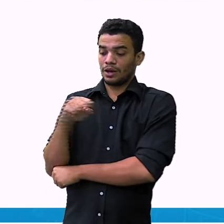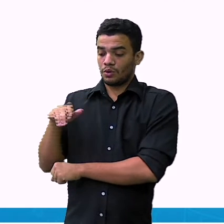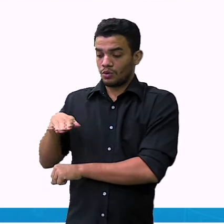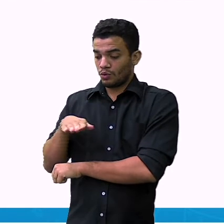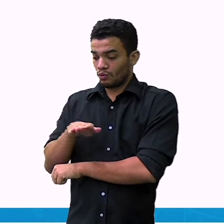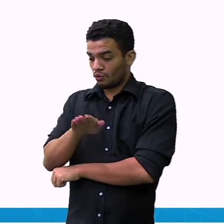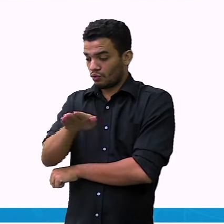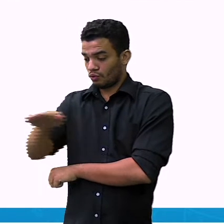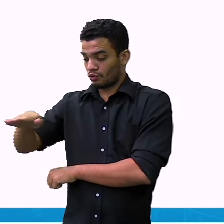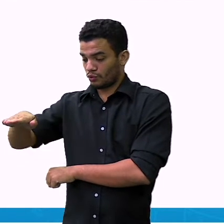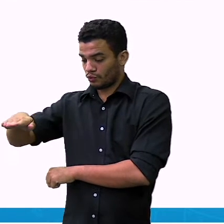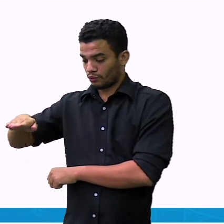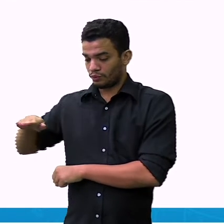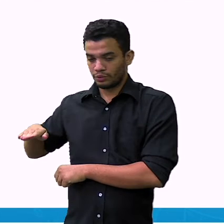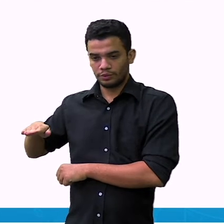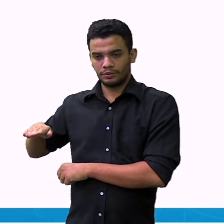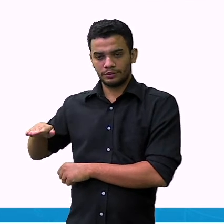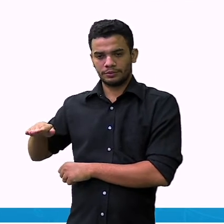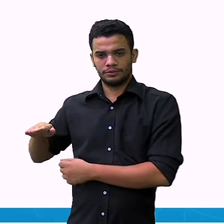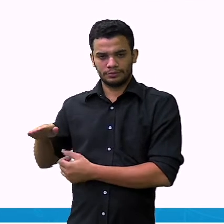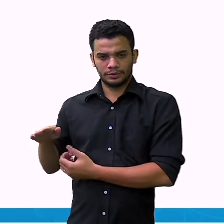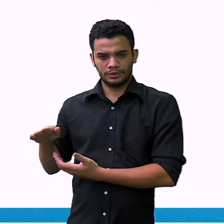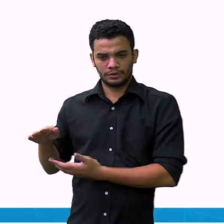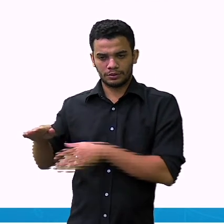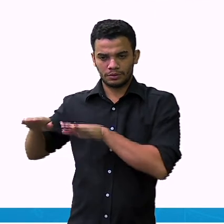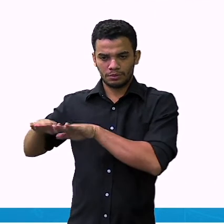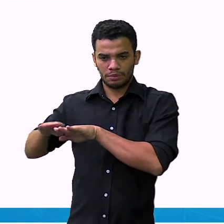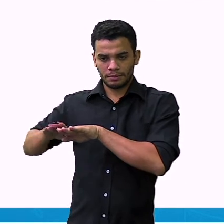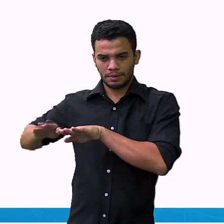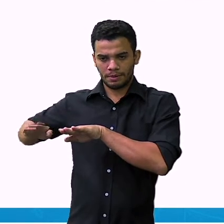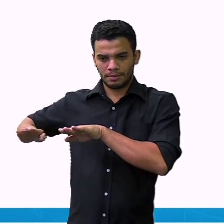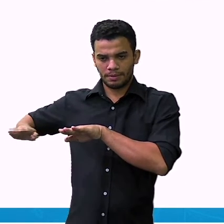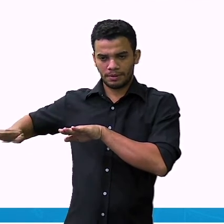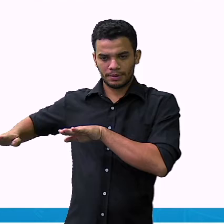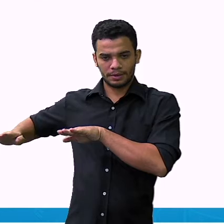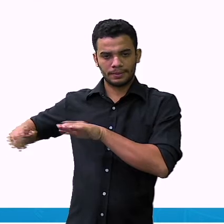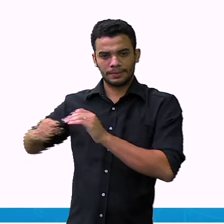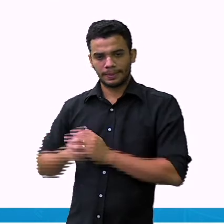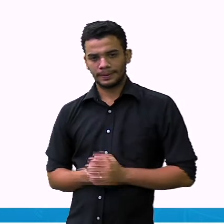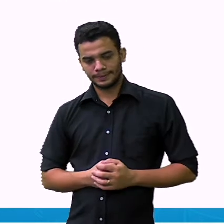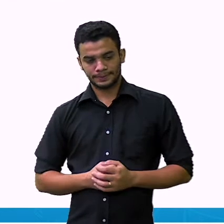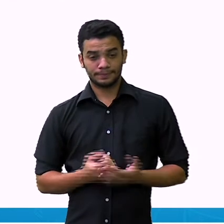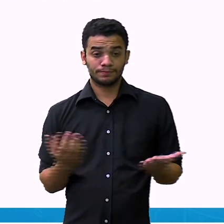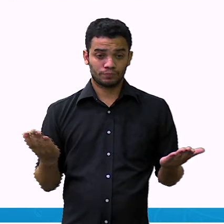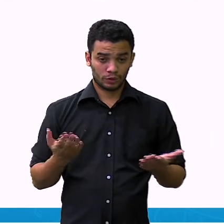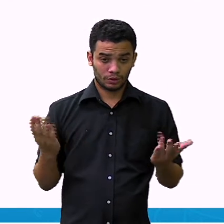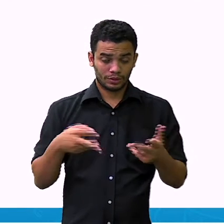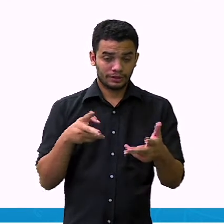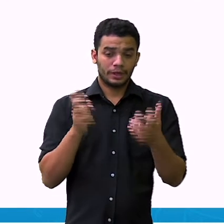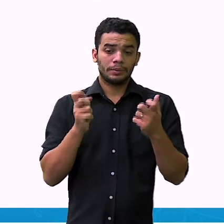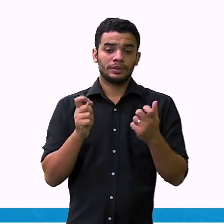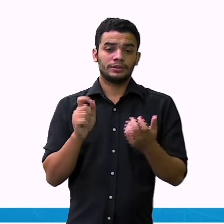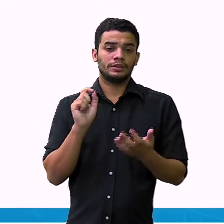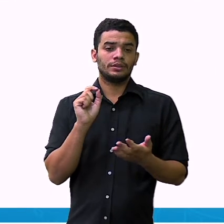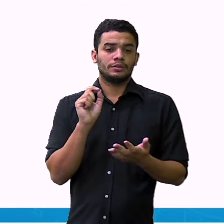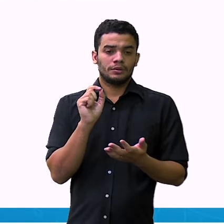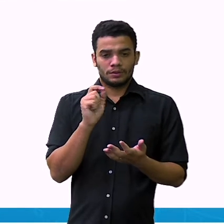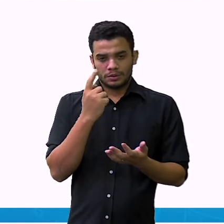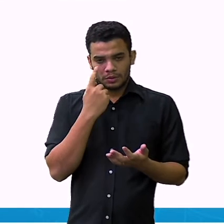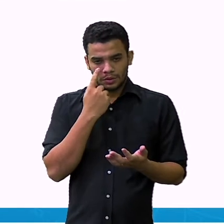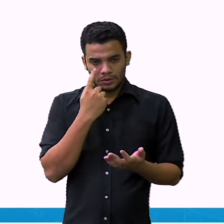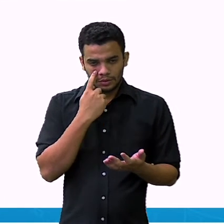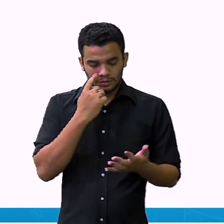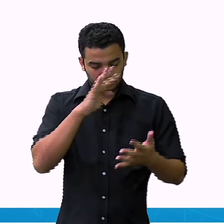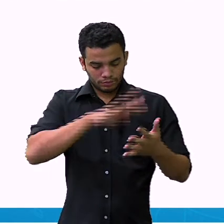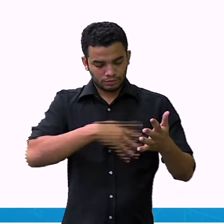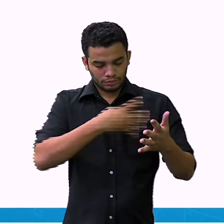representação visual de informações o quê? Numéricas, certo? mas que facilita quando colocamos em forma